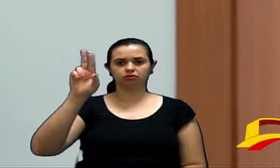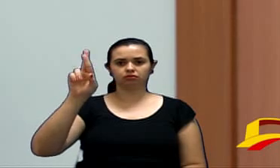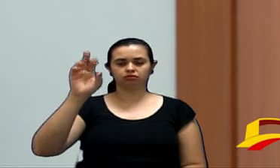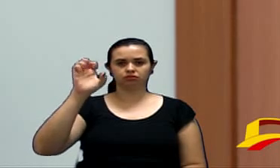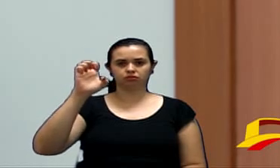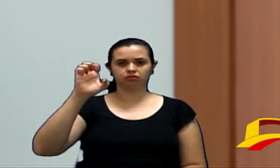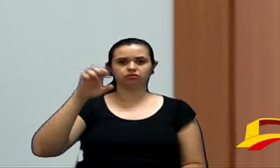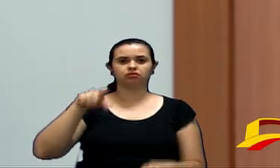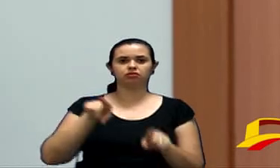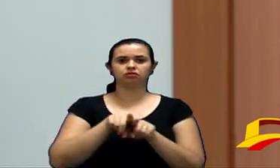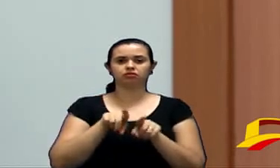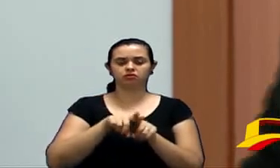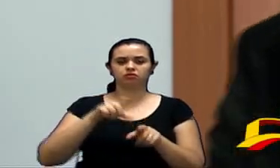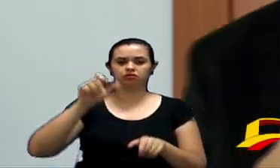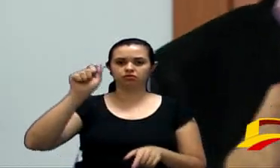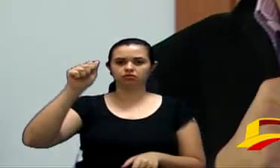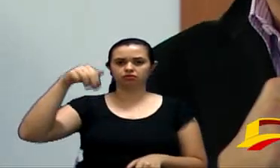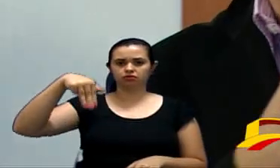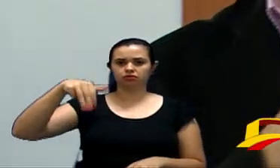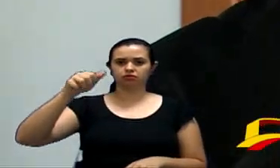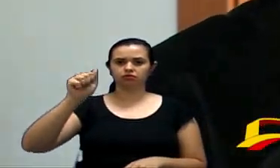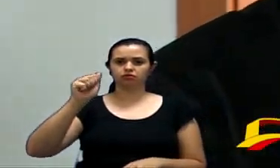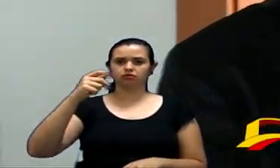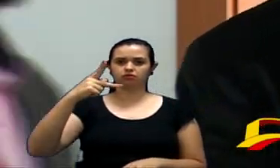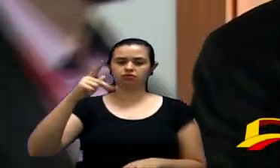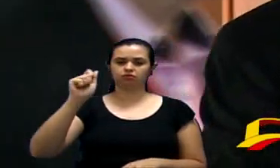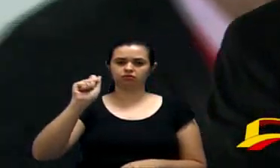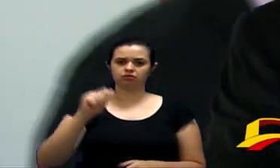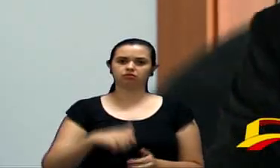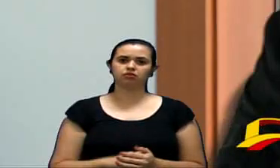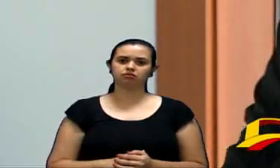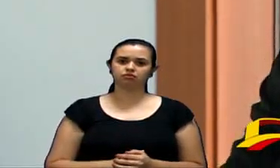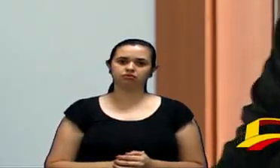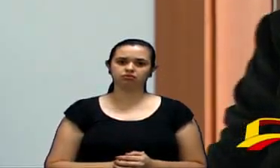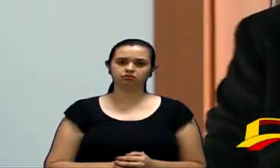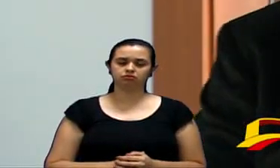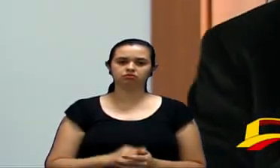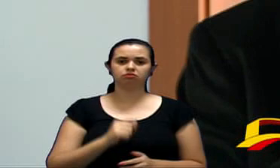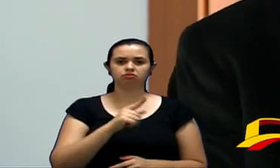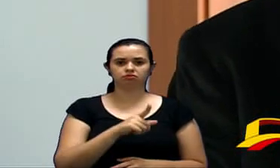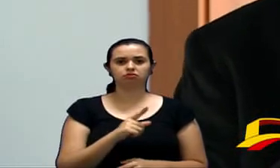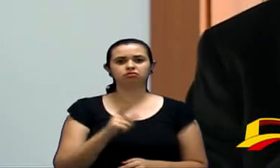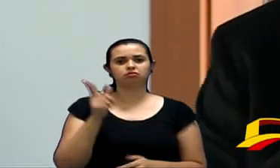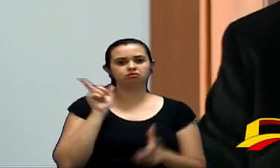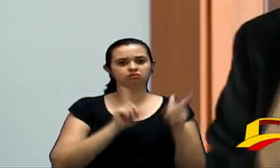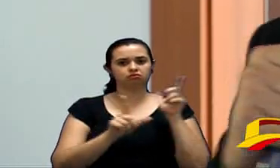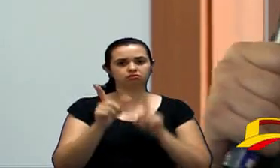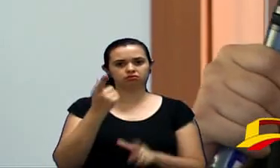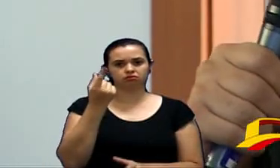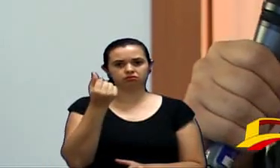Bom, o vereador Pérez está lembrando que tem amigos que a policial ganha mais fazendo um bico fora do que ganhando salário.